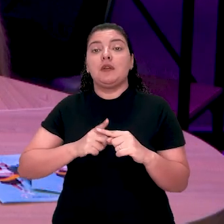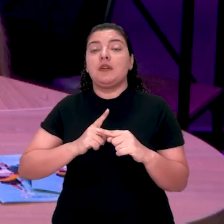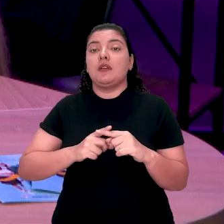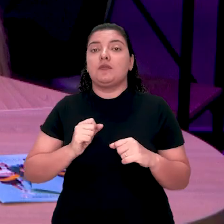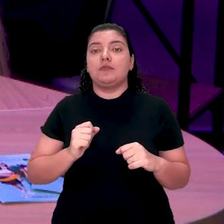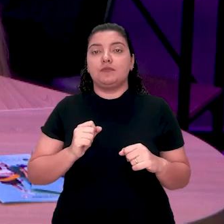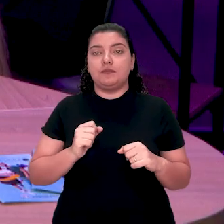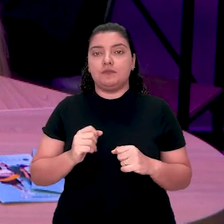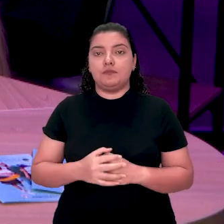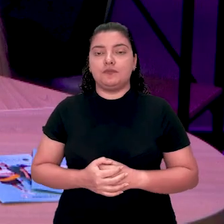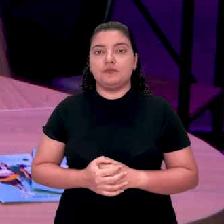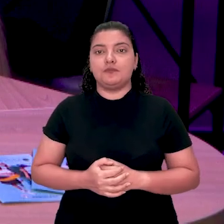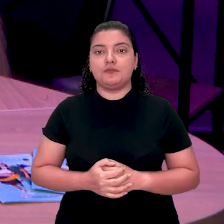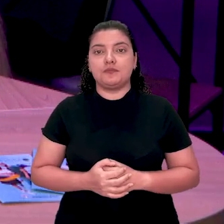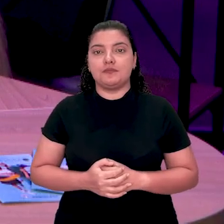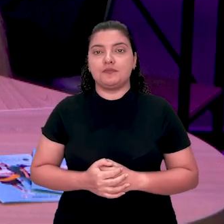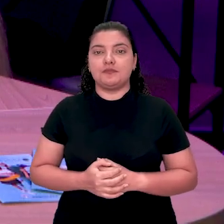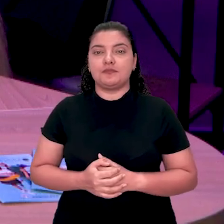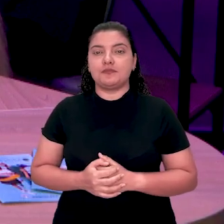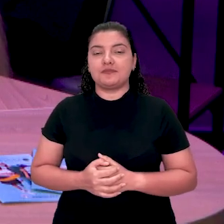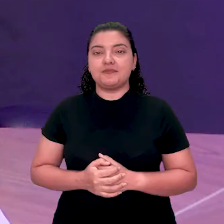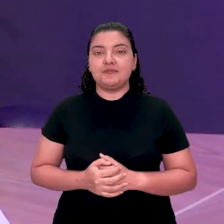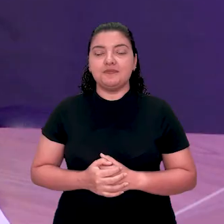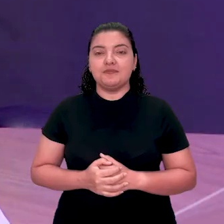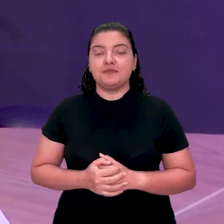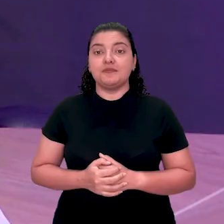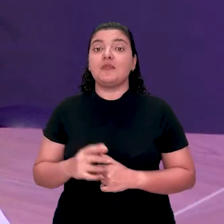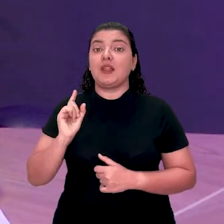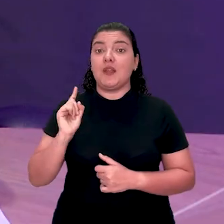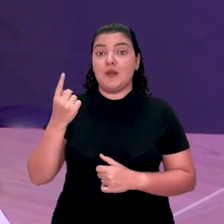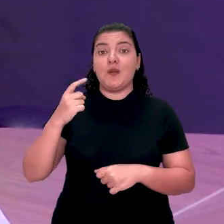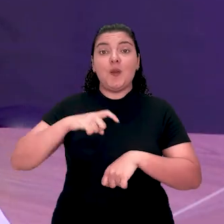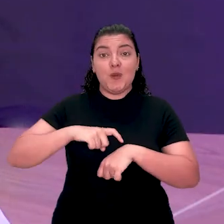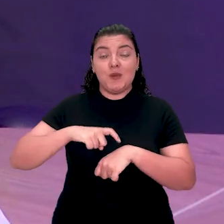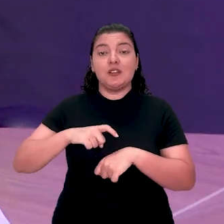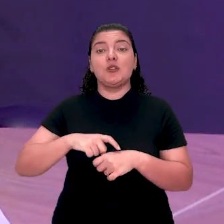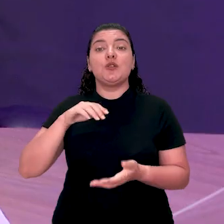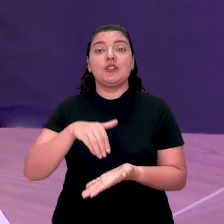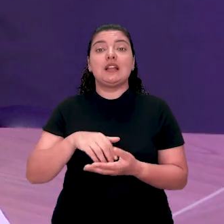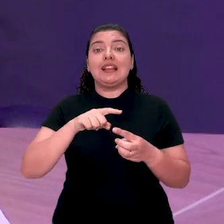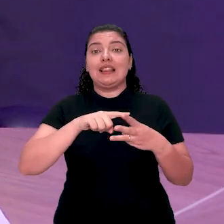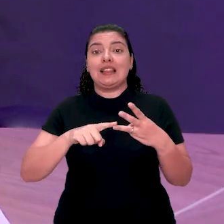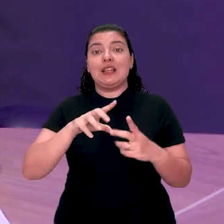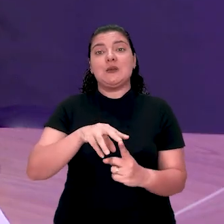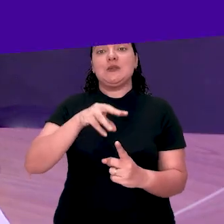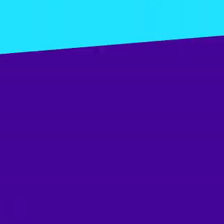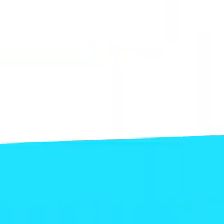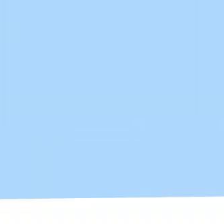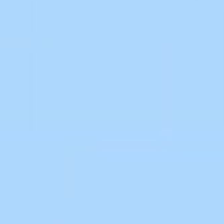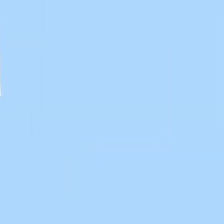gotinha. Só uma gotinha só mesmo. Gotinha mesmo. E a gente tem um quadro no programa que se chama Trio